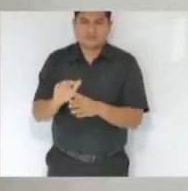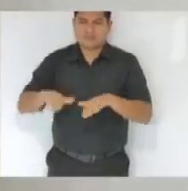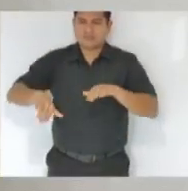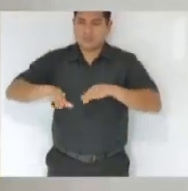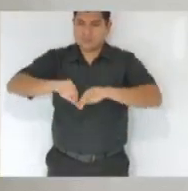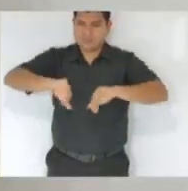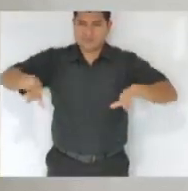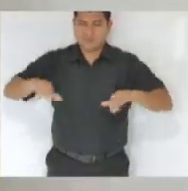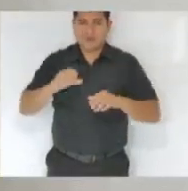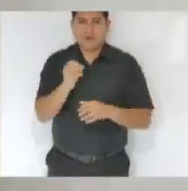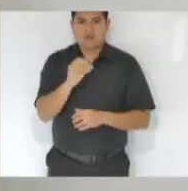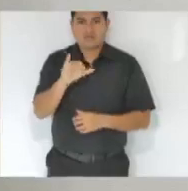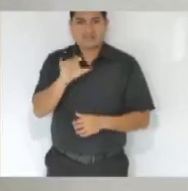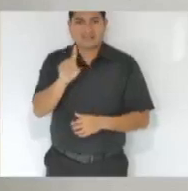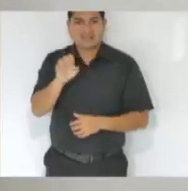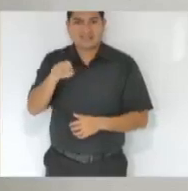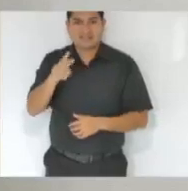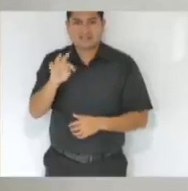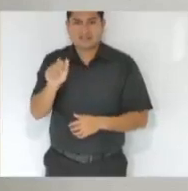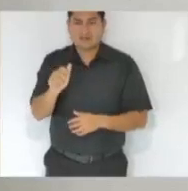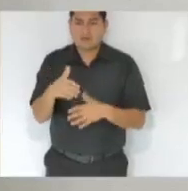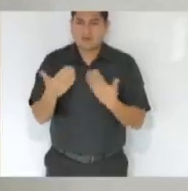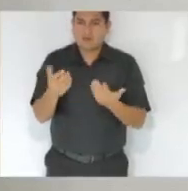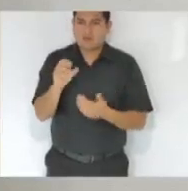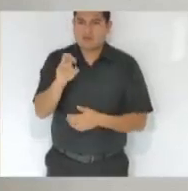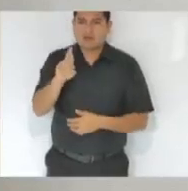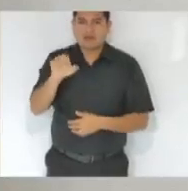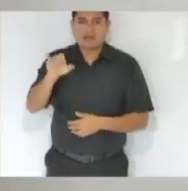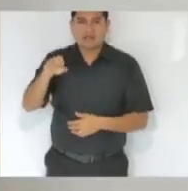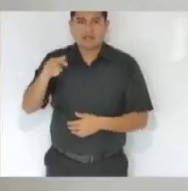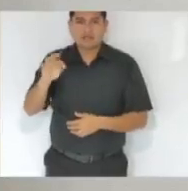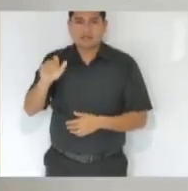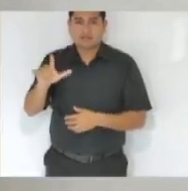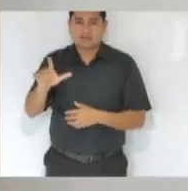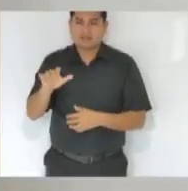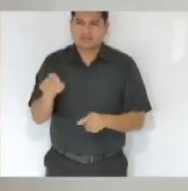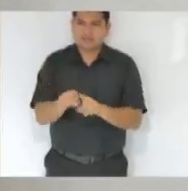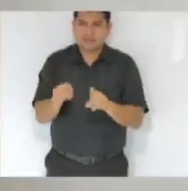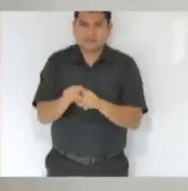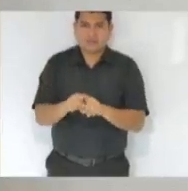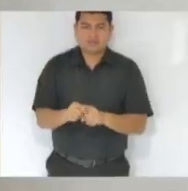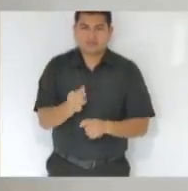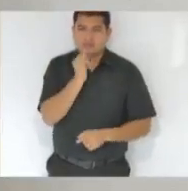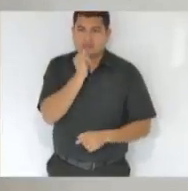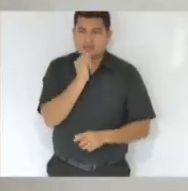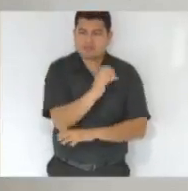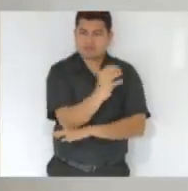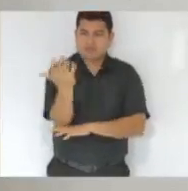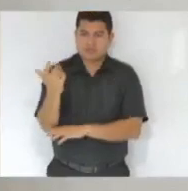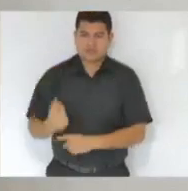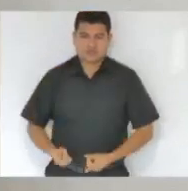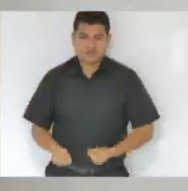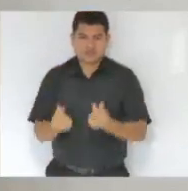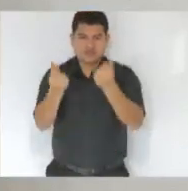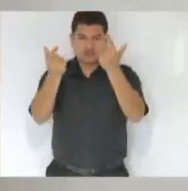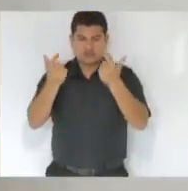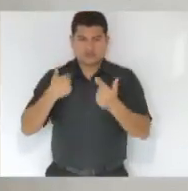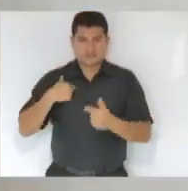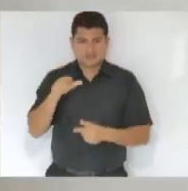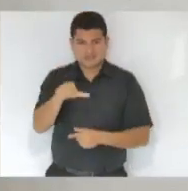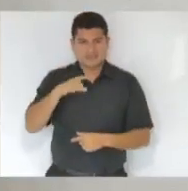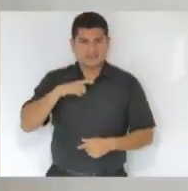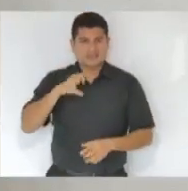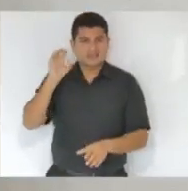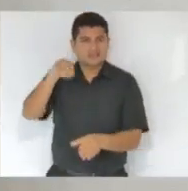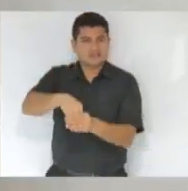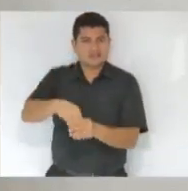também acreditavam que eram as riquezas naturais, mas também isso não faz muito sentido. Porque fosse assim, por que